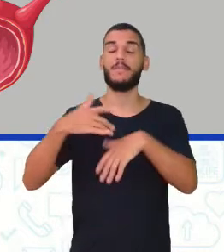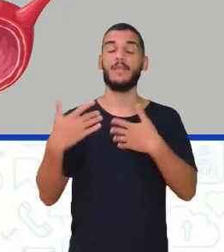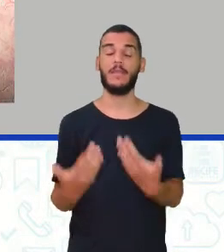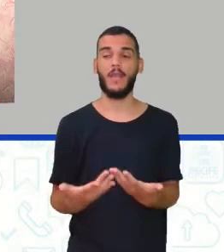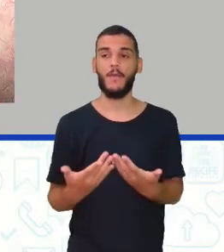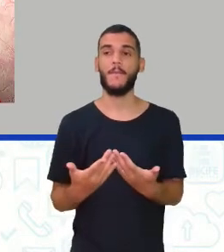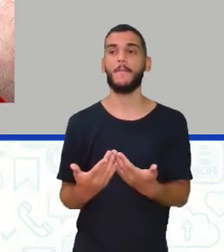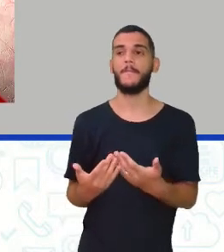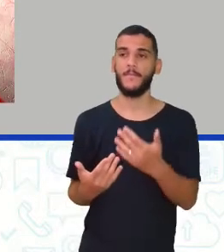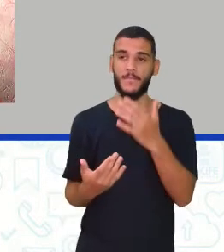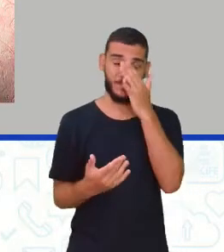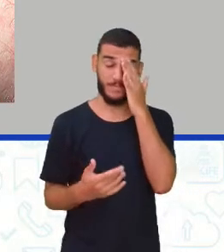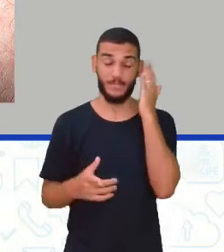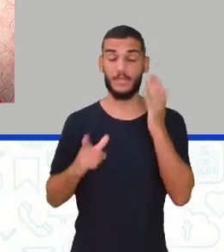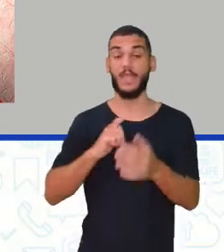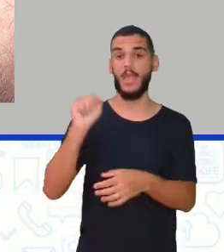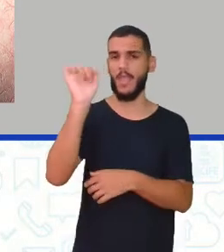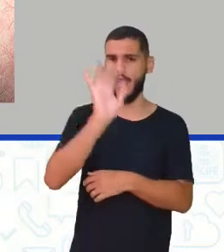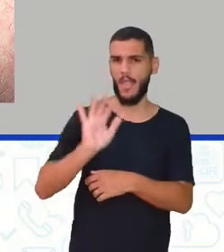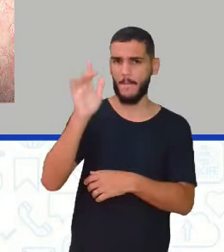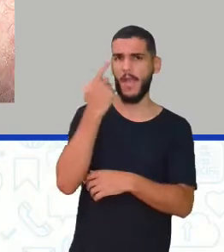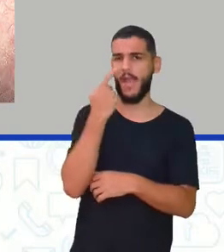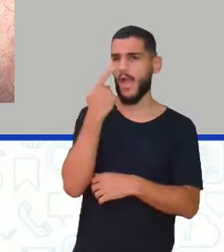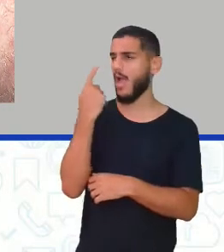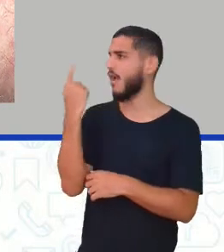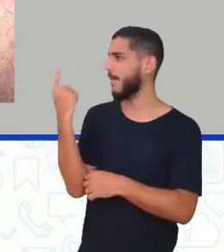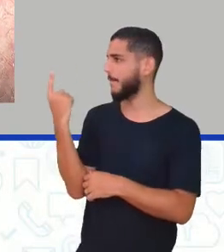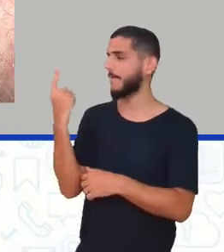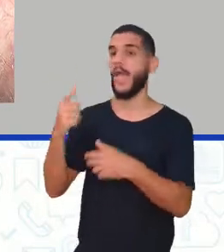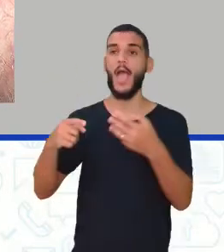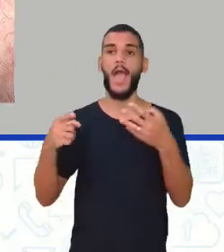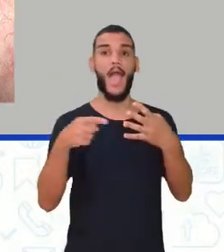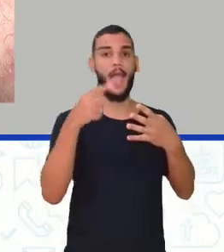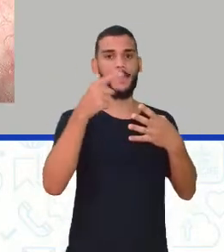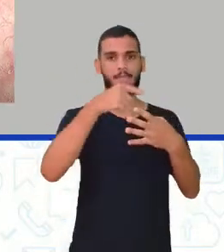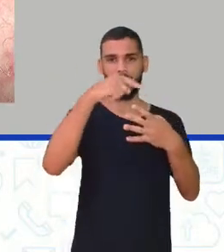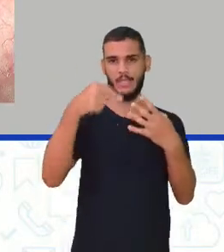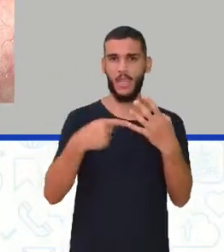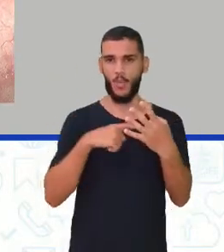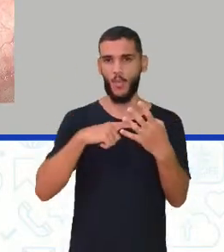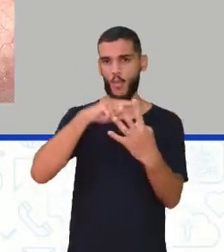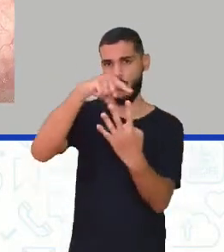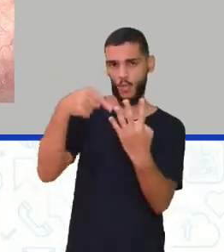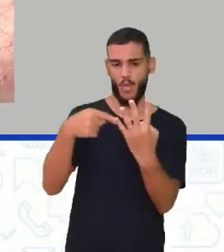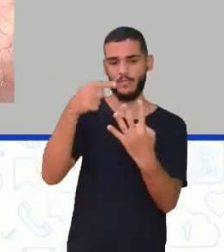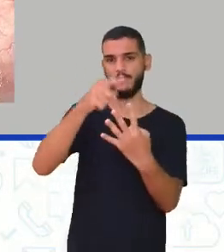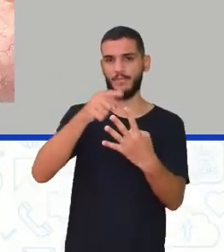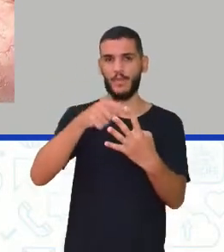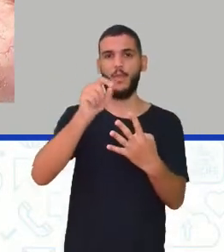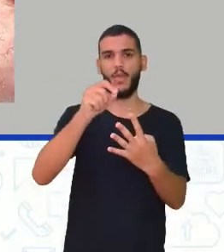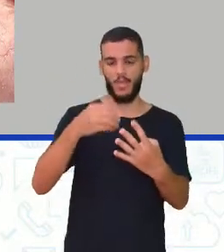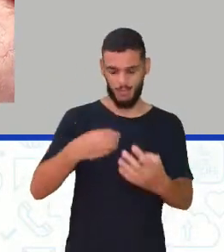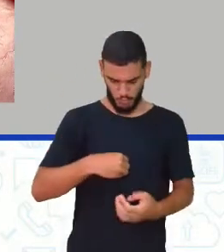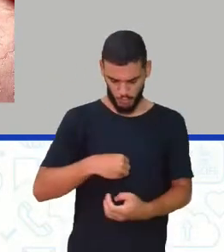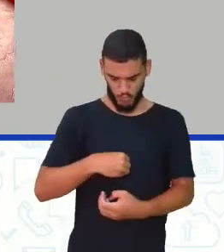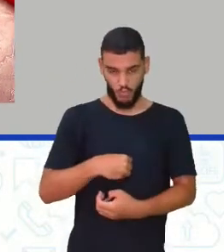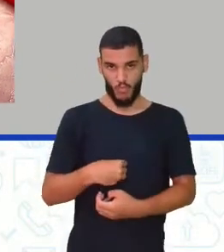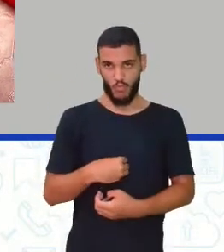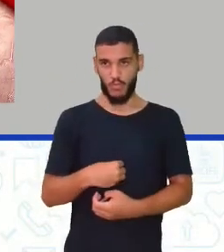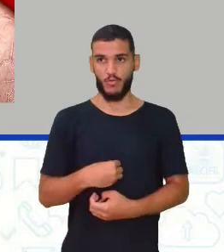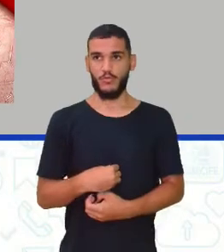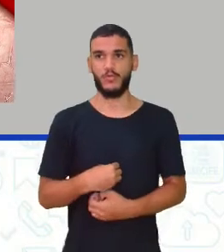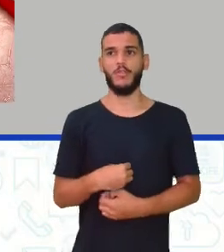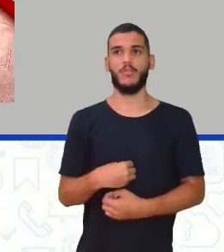em relação a essas imagens. Então, a primeira, eu estou mostrando aí a vocês a questão do estômago, à medida que ele está, né,